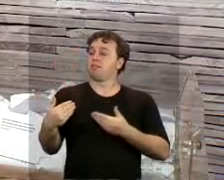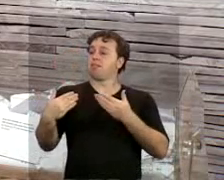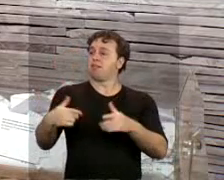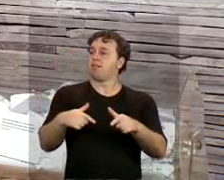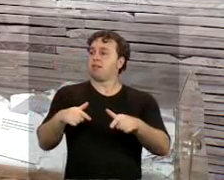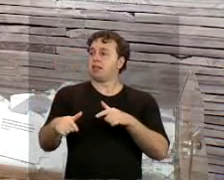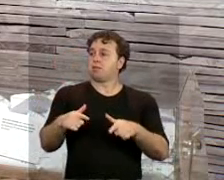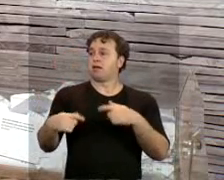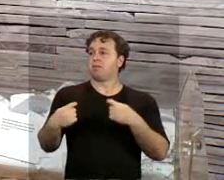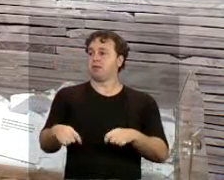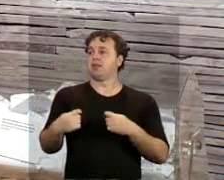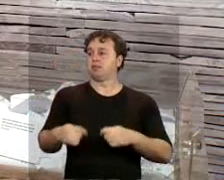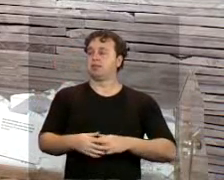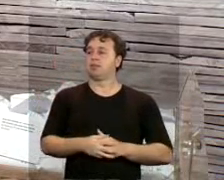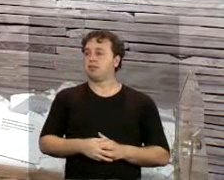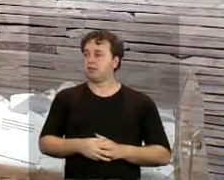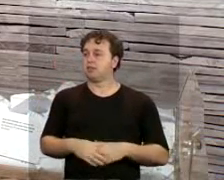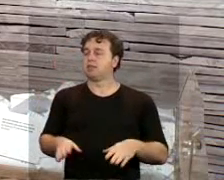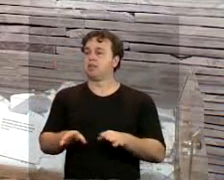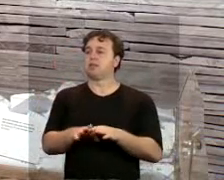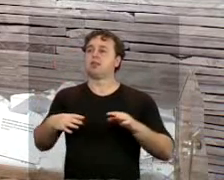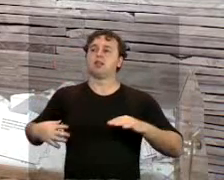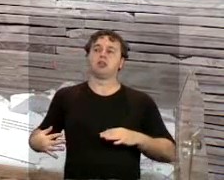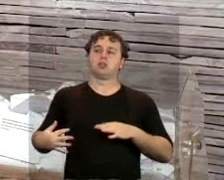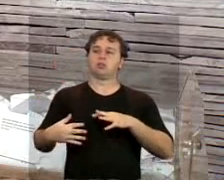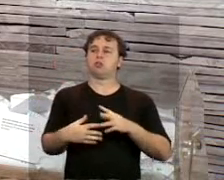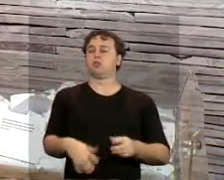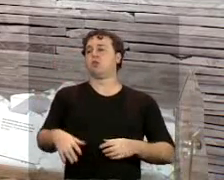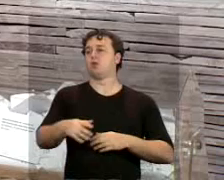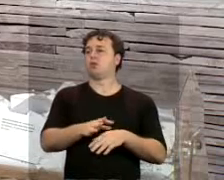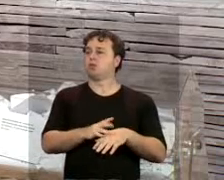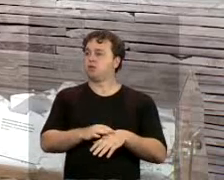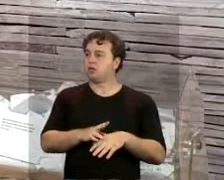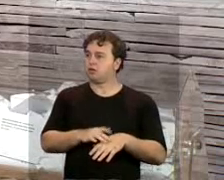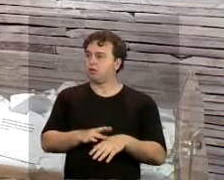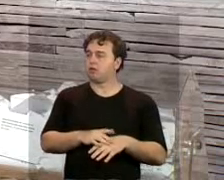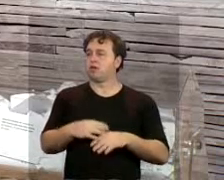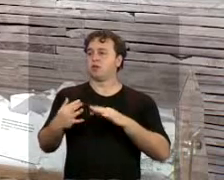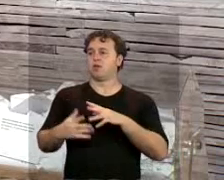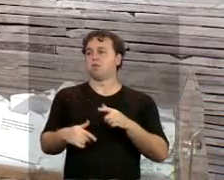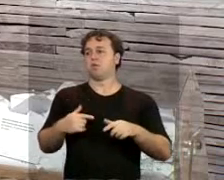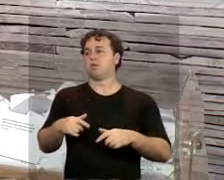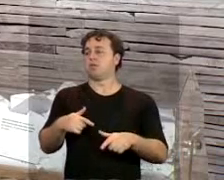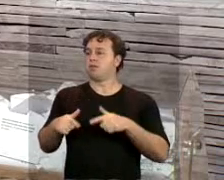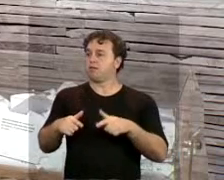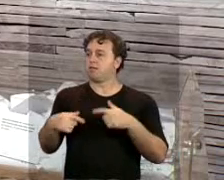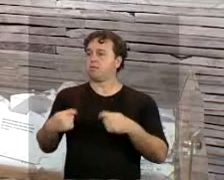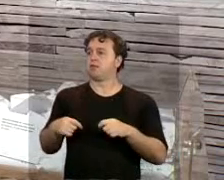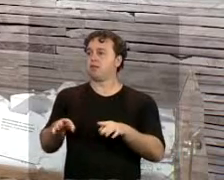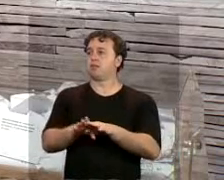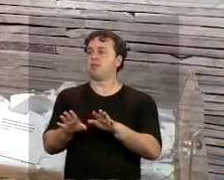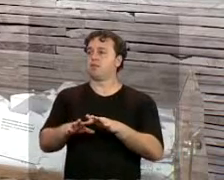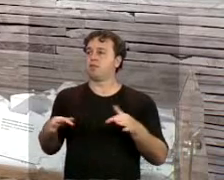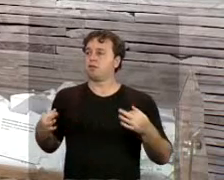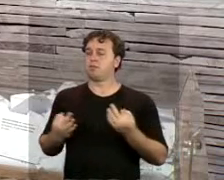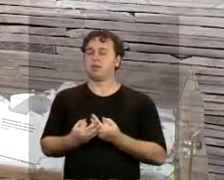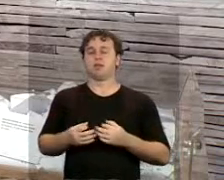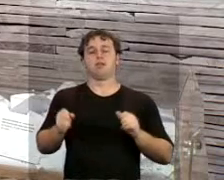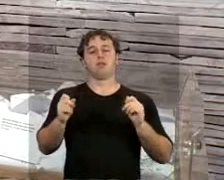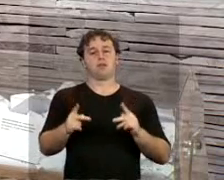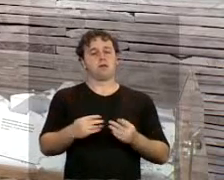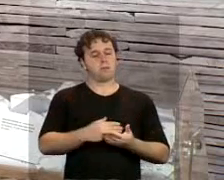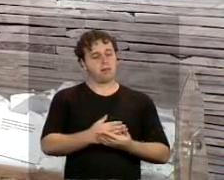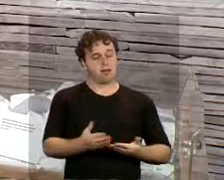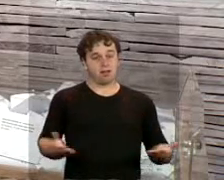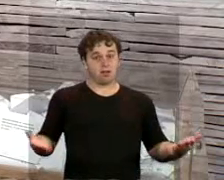que está desempregada. Claro. E pelos doentes, os marginalizados, desempregados do mundo inteiro. Com certeza. E pela minha família. E desde